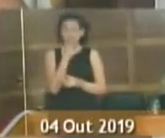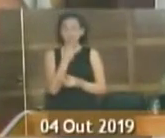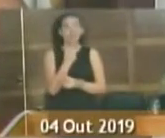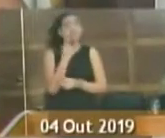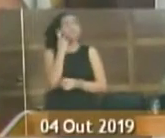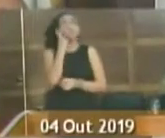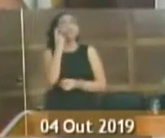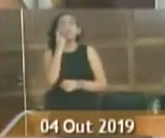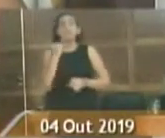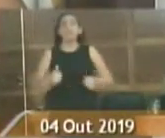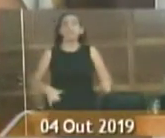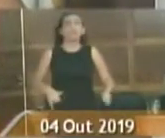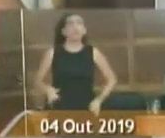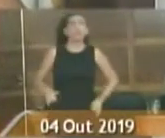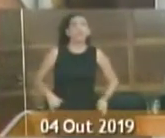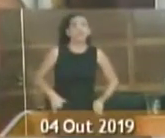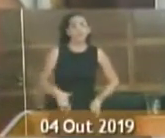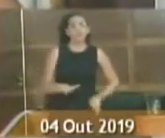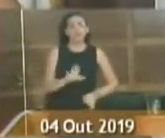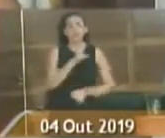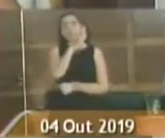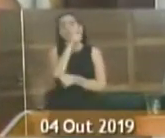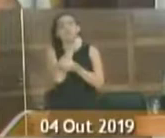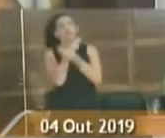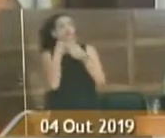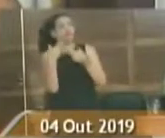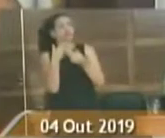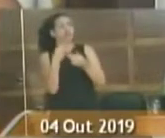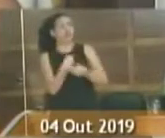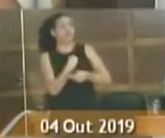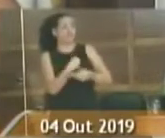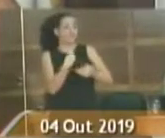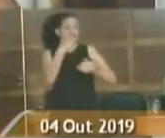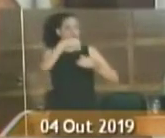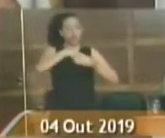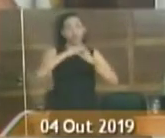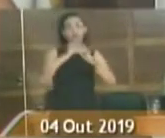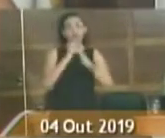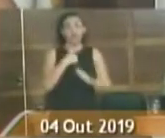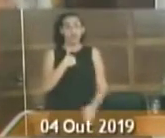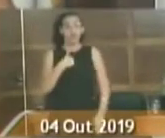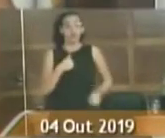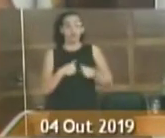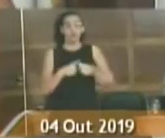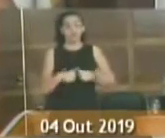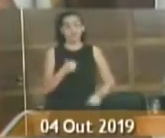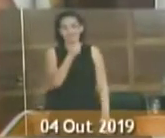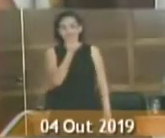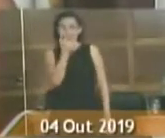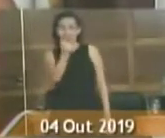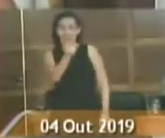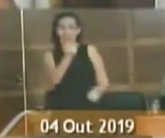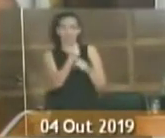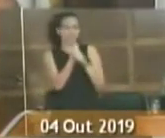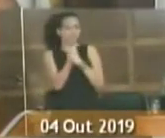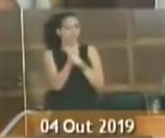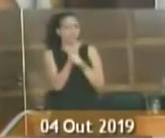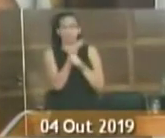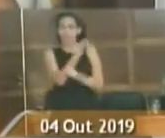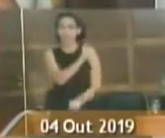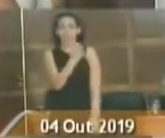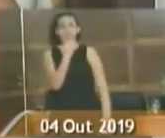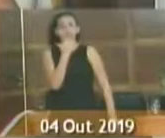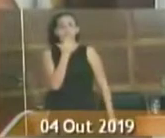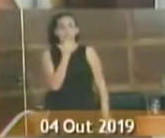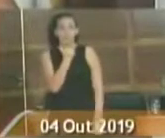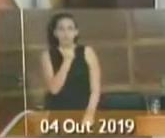um sofrimento para os animais, né? Eu fiquei 10 anos sem comer carne. Sei que é uma questão bem complexa, mas o que eu